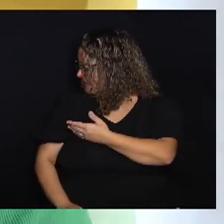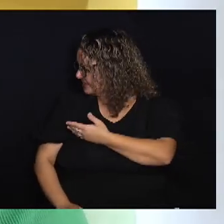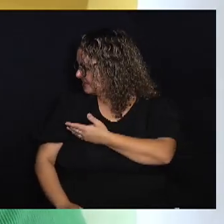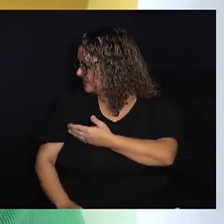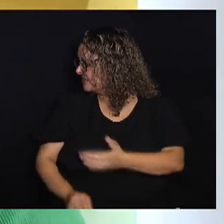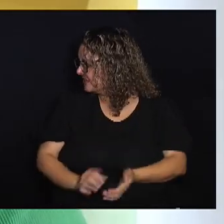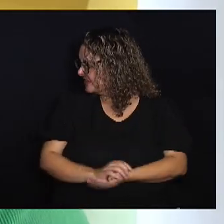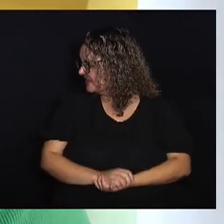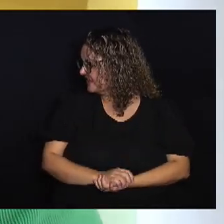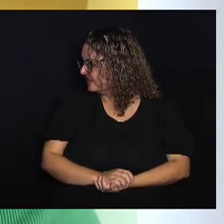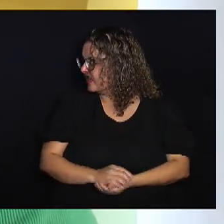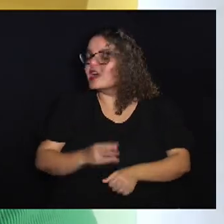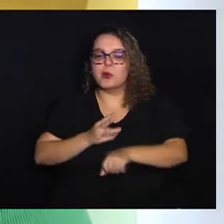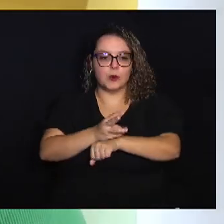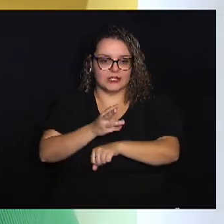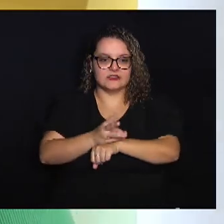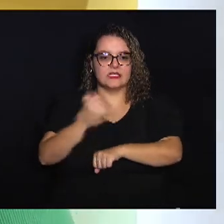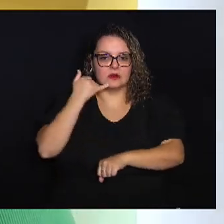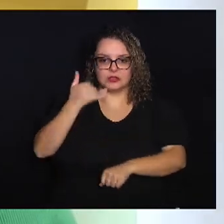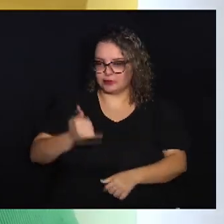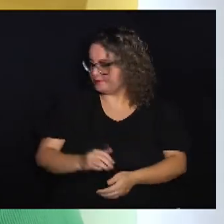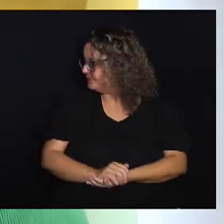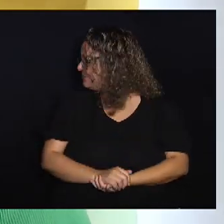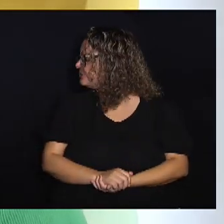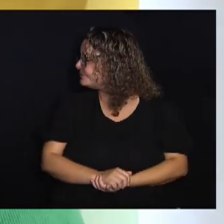celular, ele é o WhatsApp, tá bom? É o